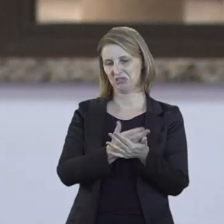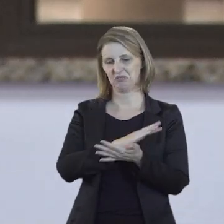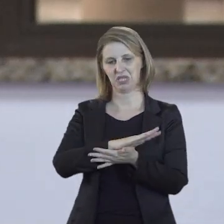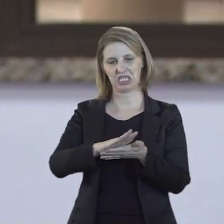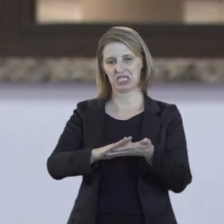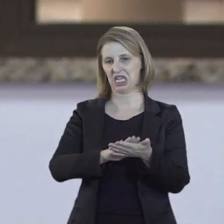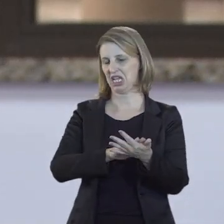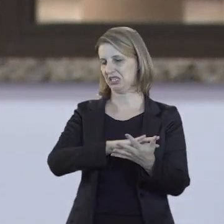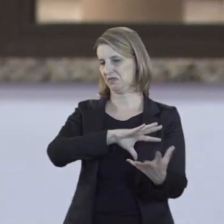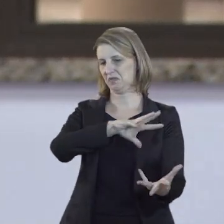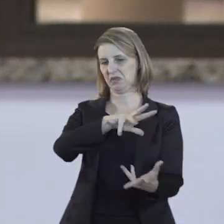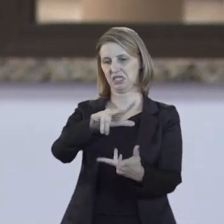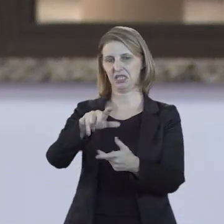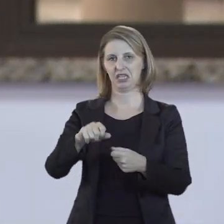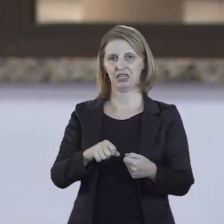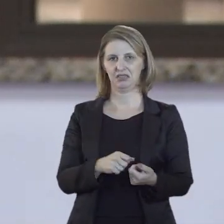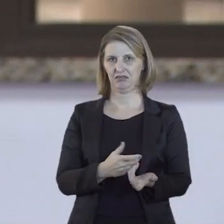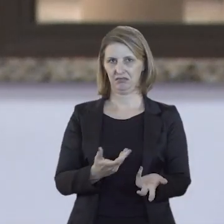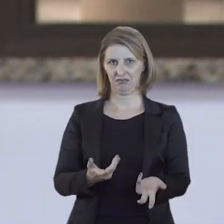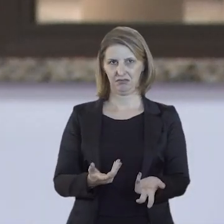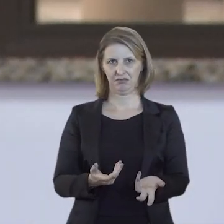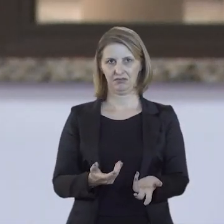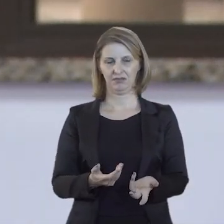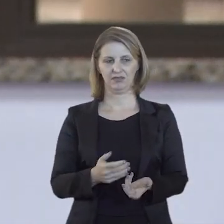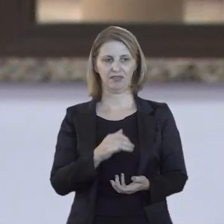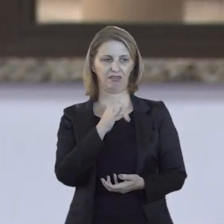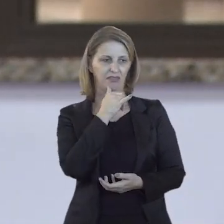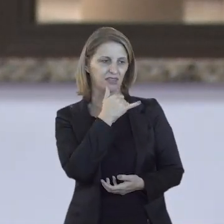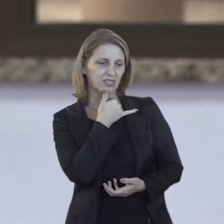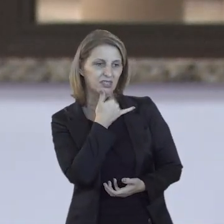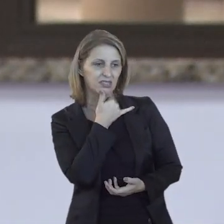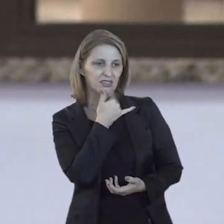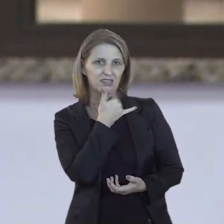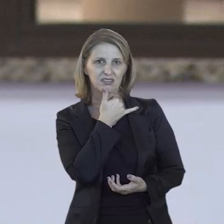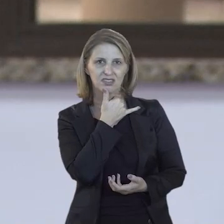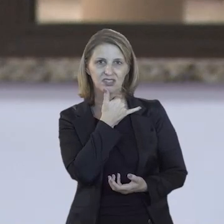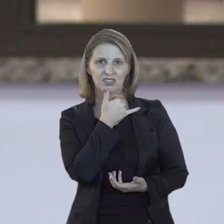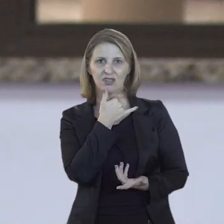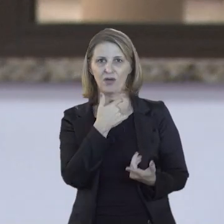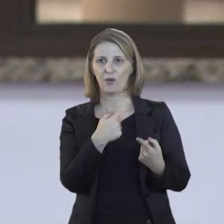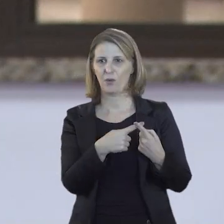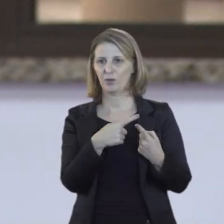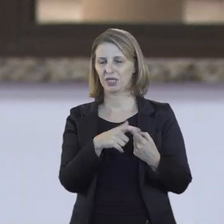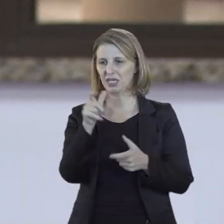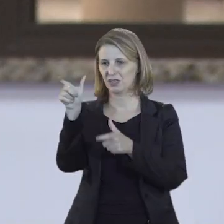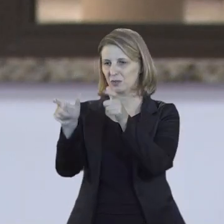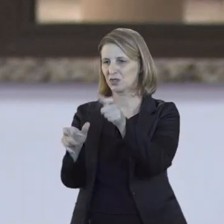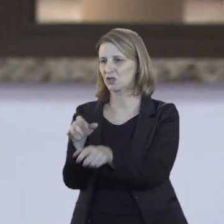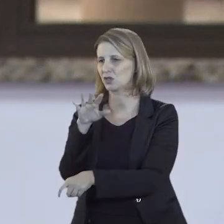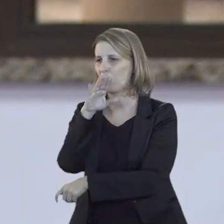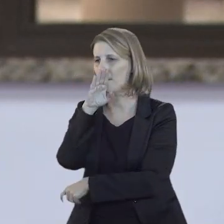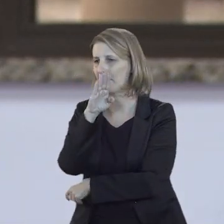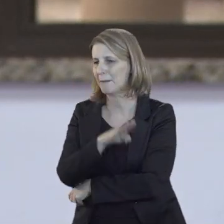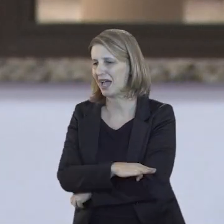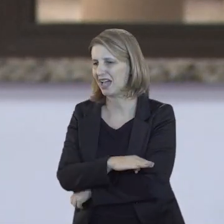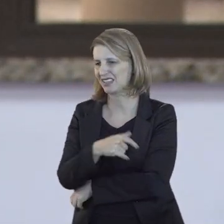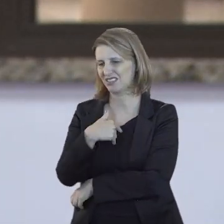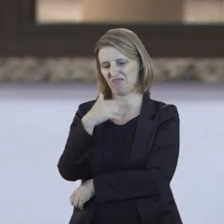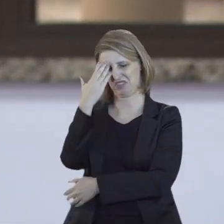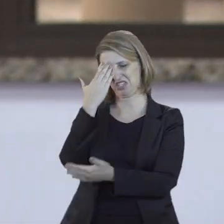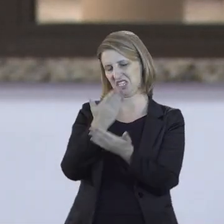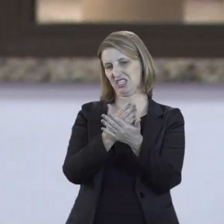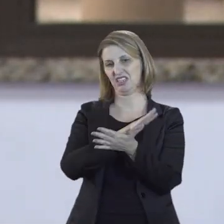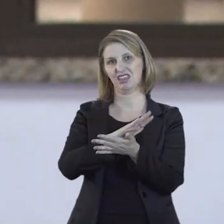escuto muito assim, eu estou desiludido com a humanidade e tal. E as pessoas ficando muito tristes com a humanidade, carregando